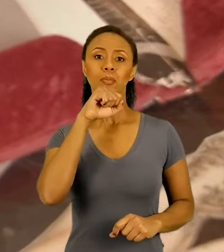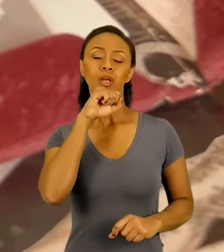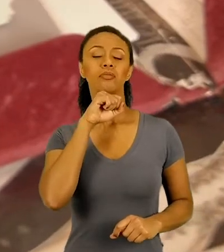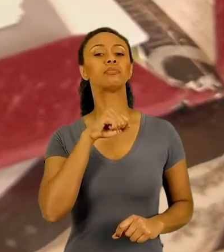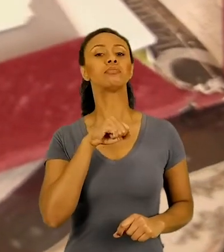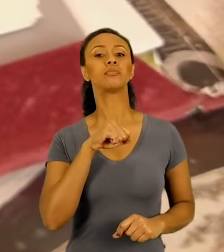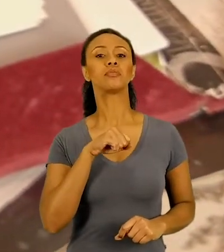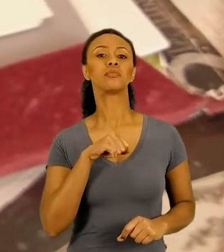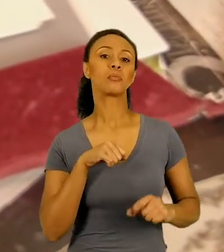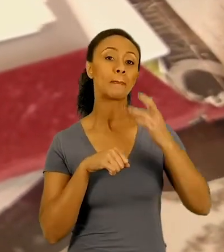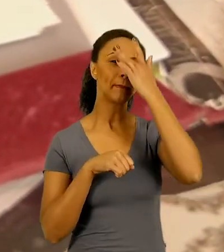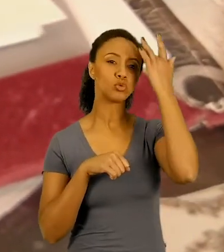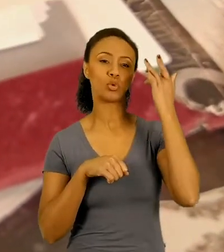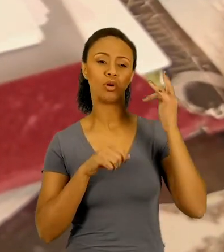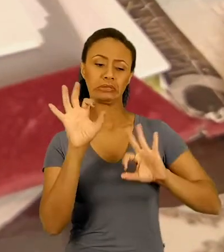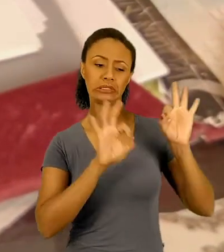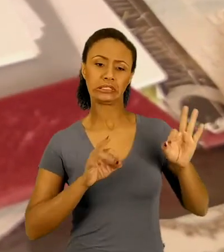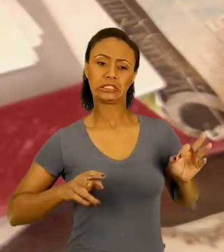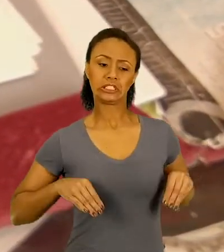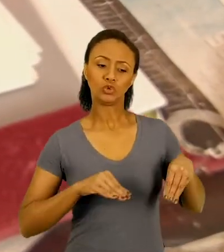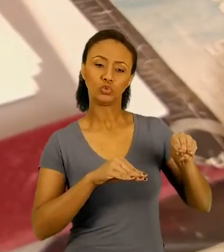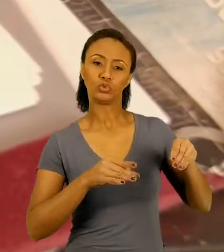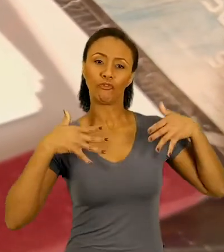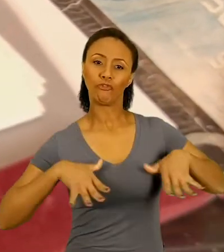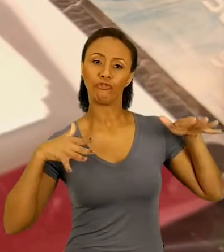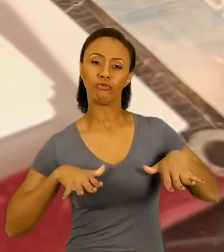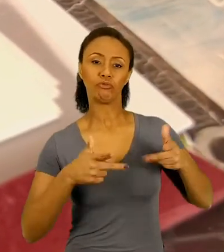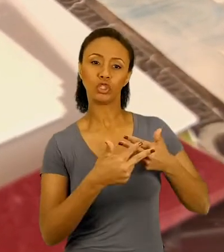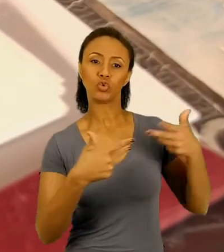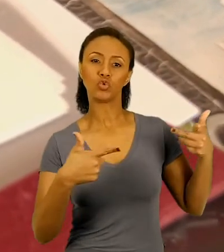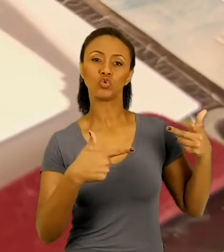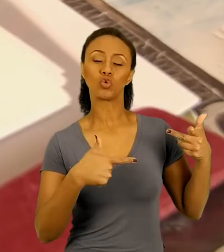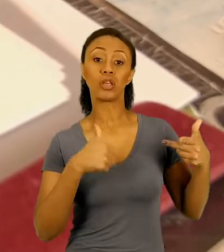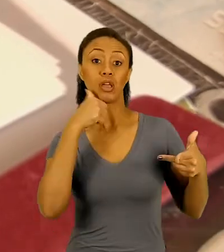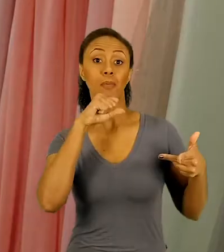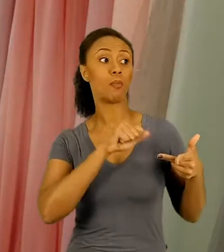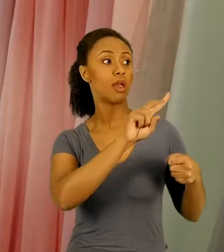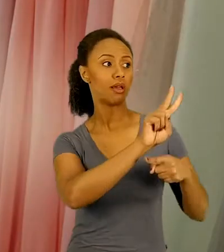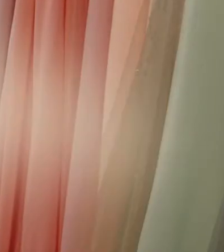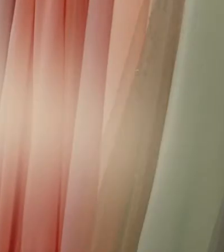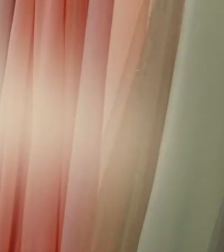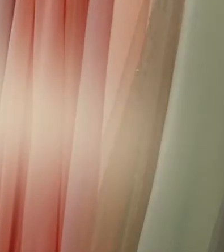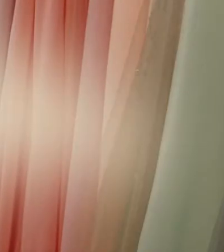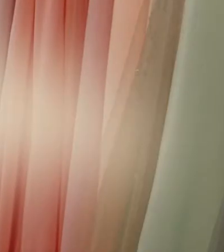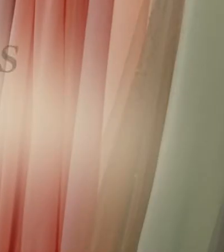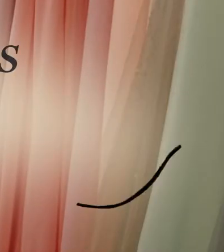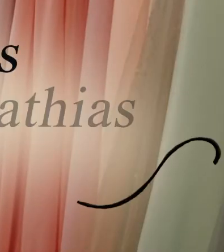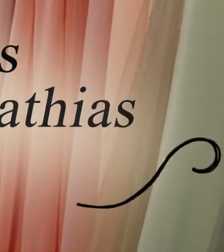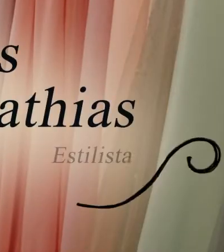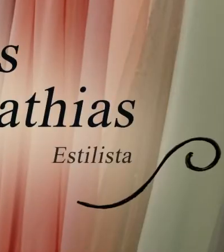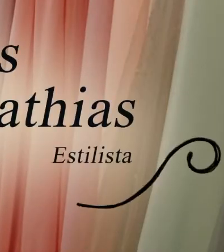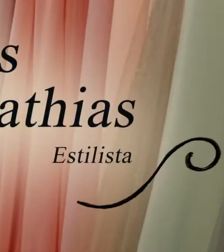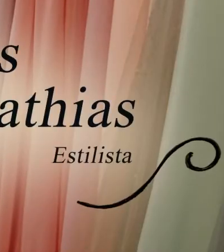com uns figurinistas na época, e ela pegava os desenhos. Um desenho, com eles. Uma história. Aí eu pegava esses desenhos, aí eu colocava uma folha de papel